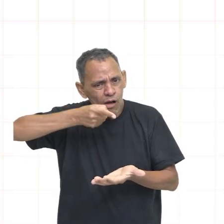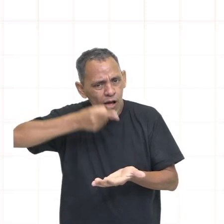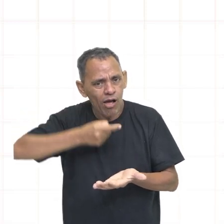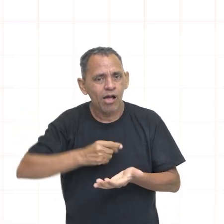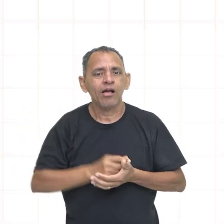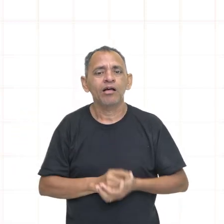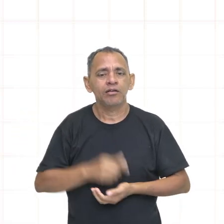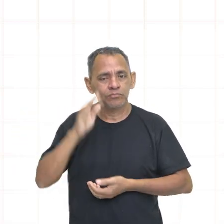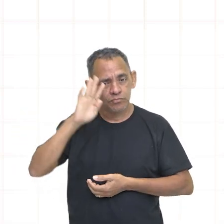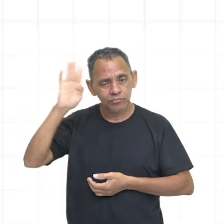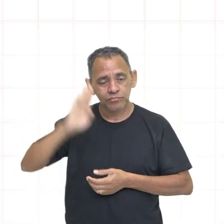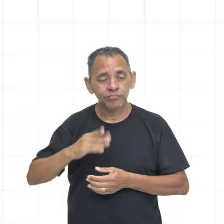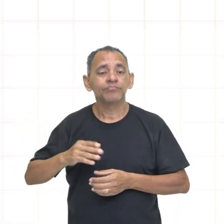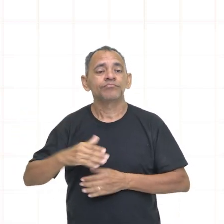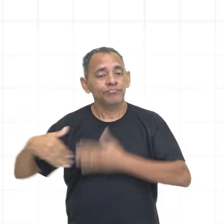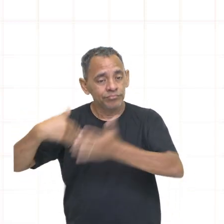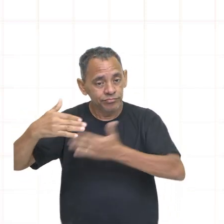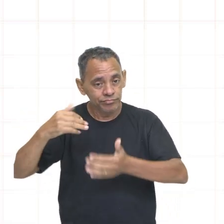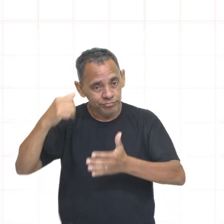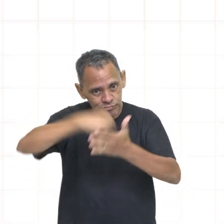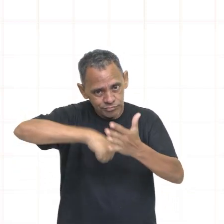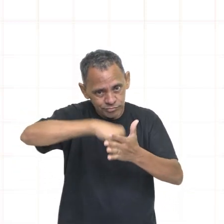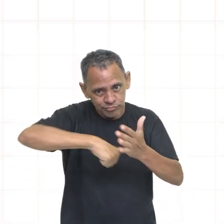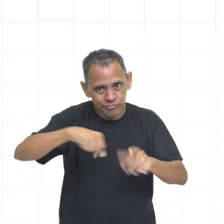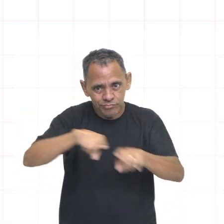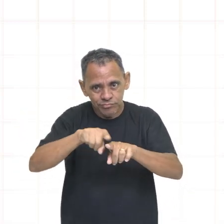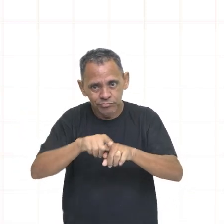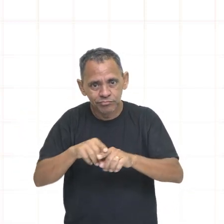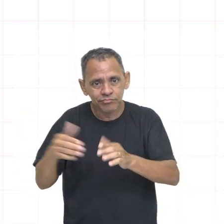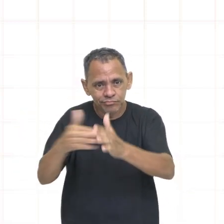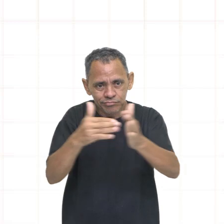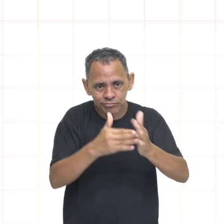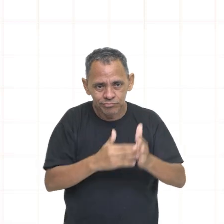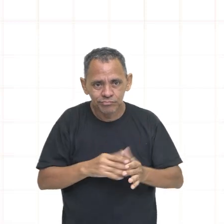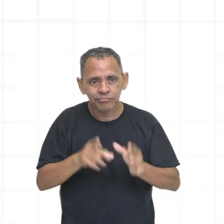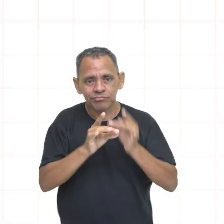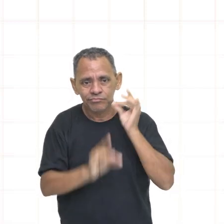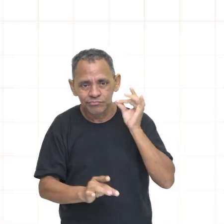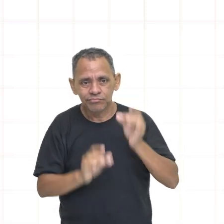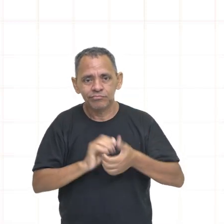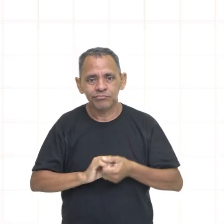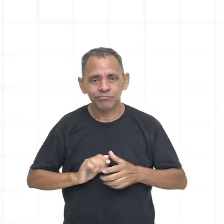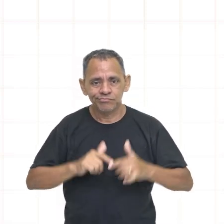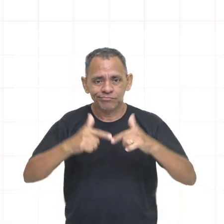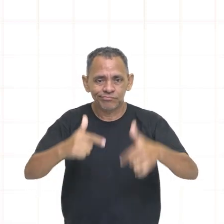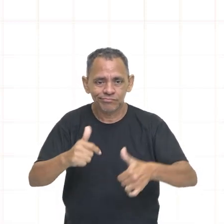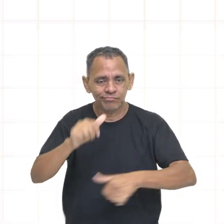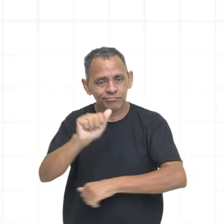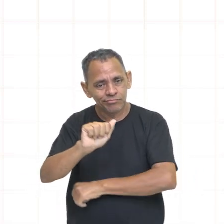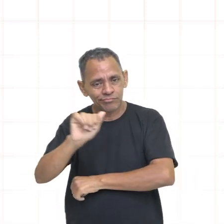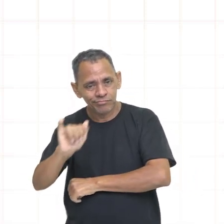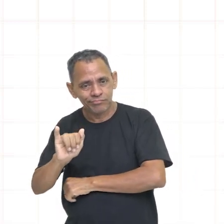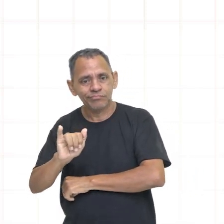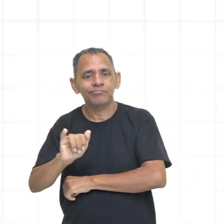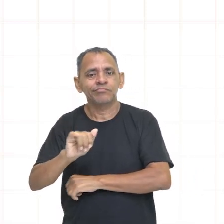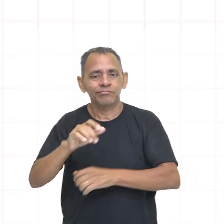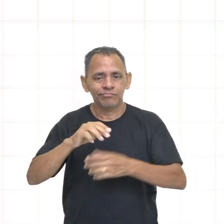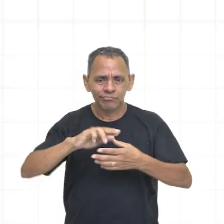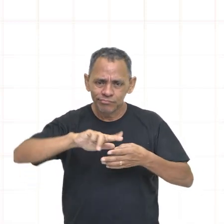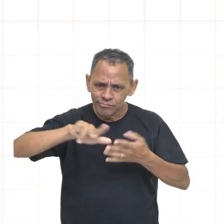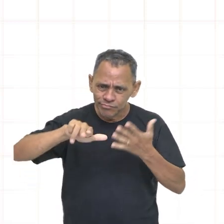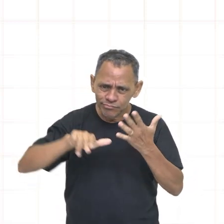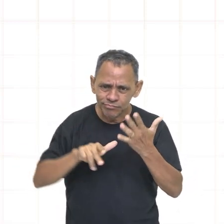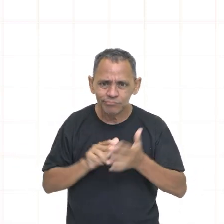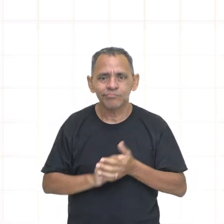processos de resistência. Com detalhamento, os atos institucionais, repressão, torturas e